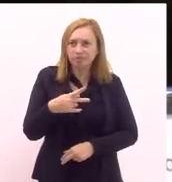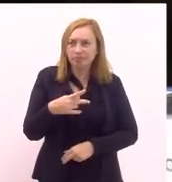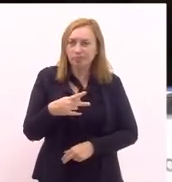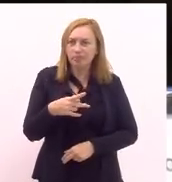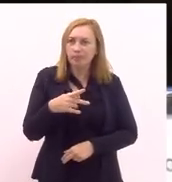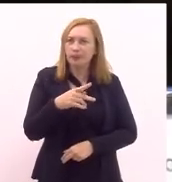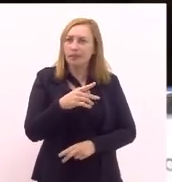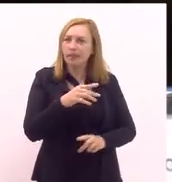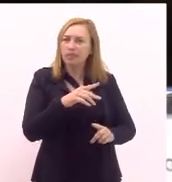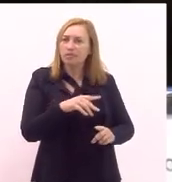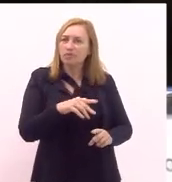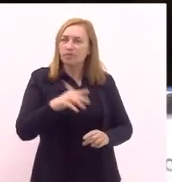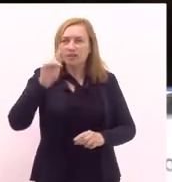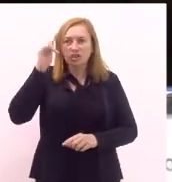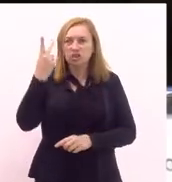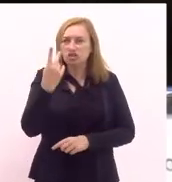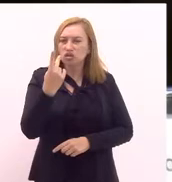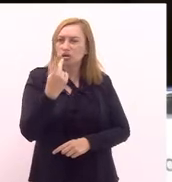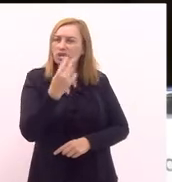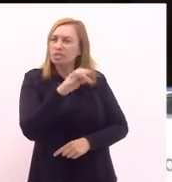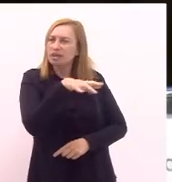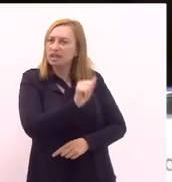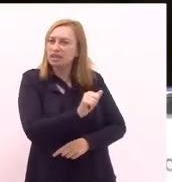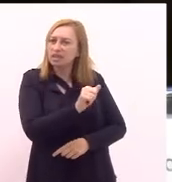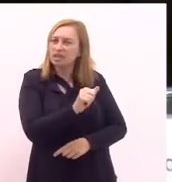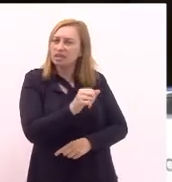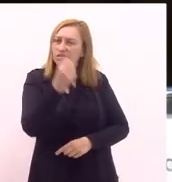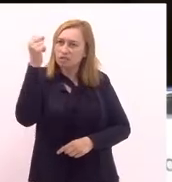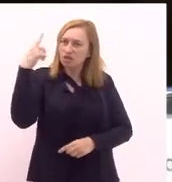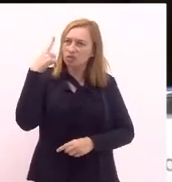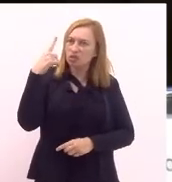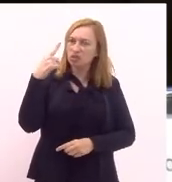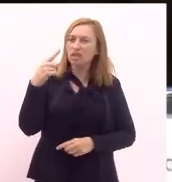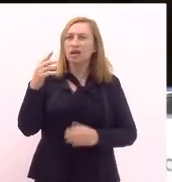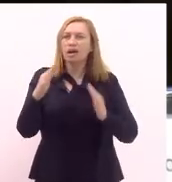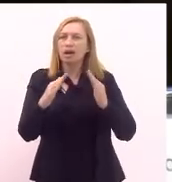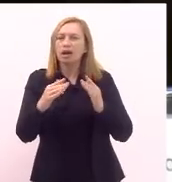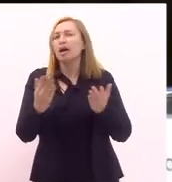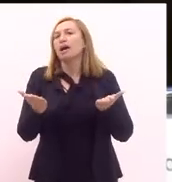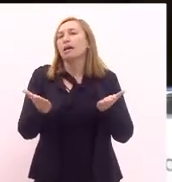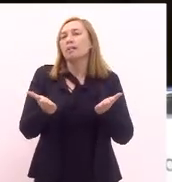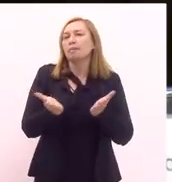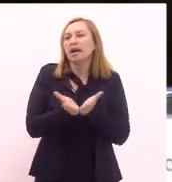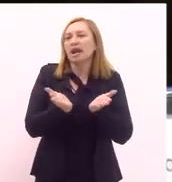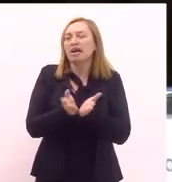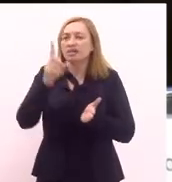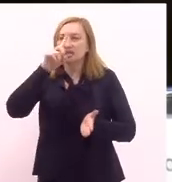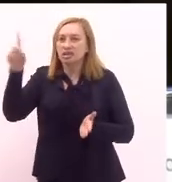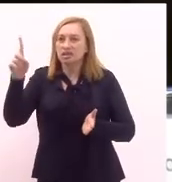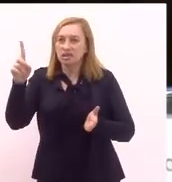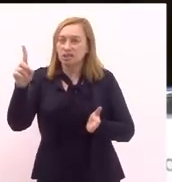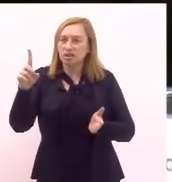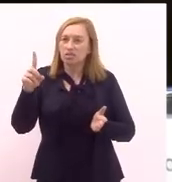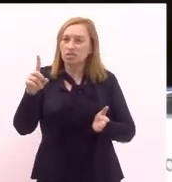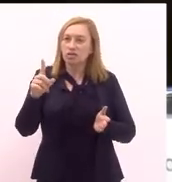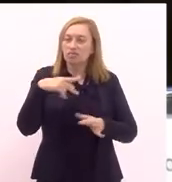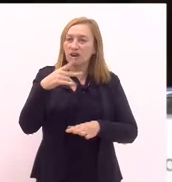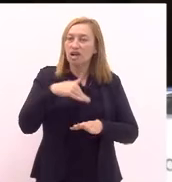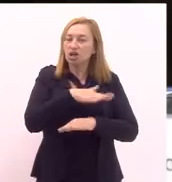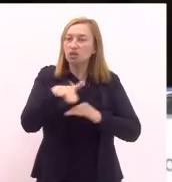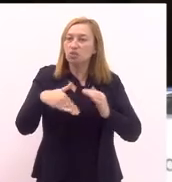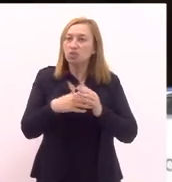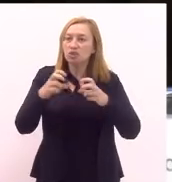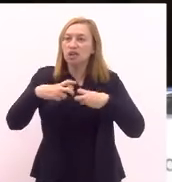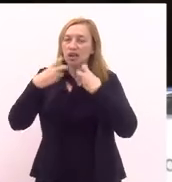legado de Benedita da Silva me inspira porque a Bíblia não diz que os evangélicos e católicos vão para o céu a Bíblia diz que todo aquele que invocar o nome do Senhor